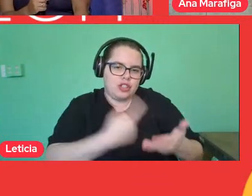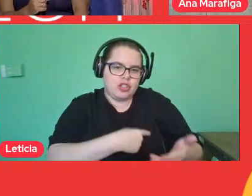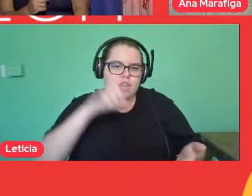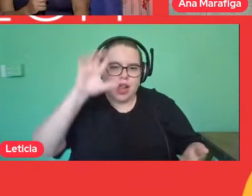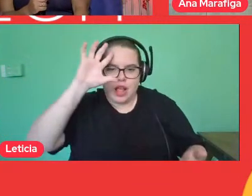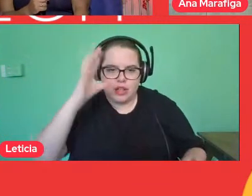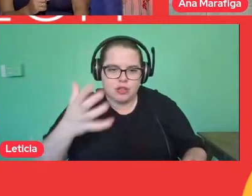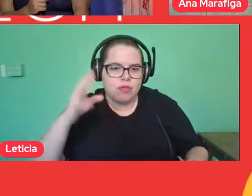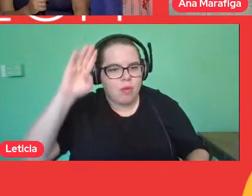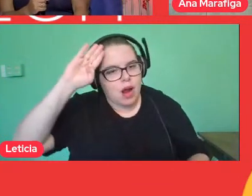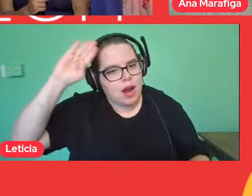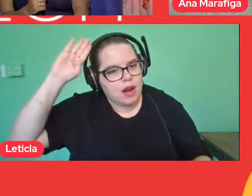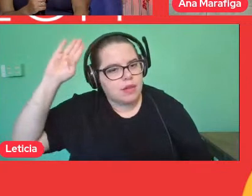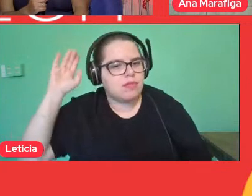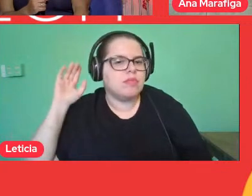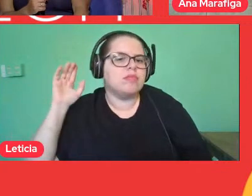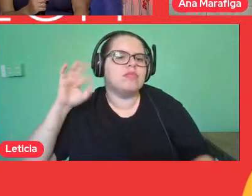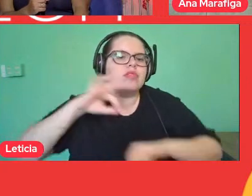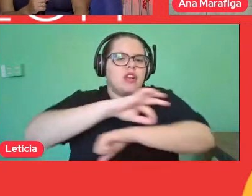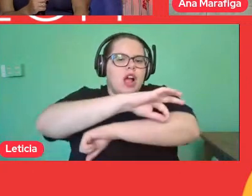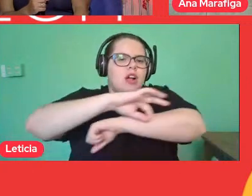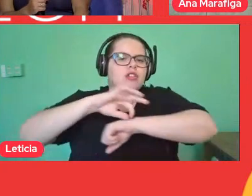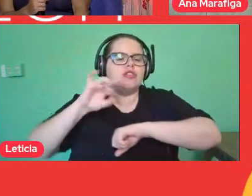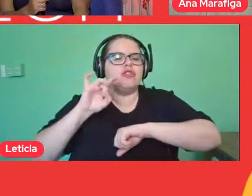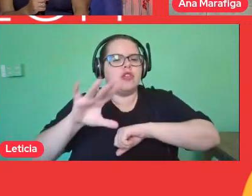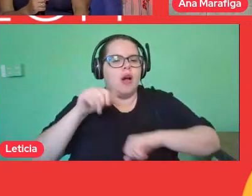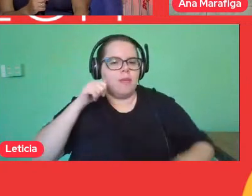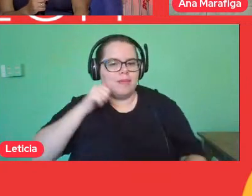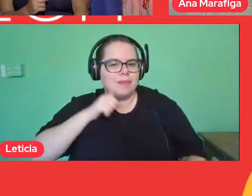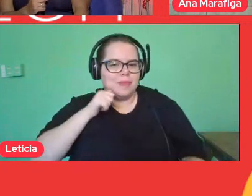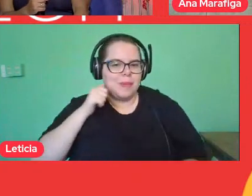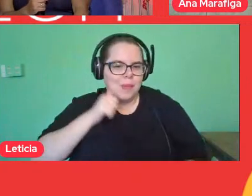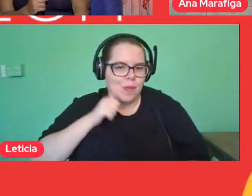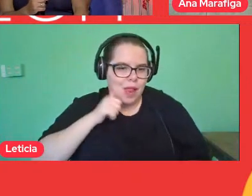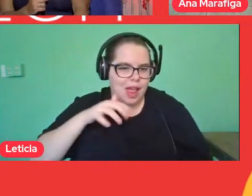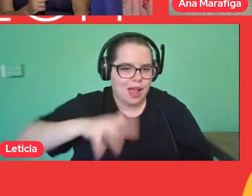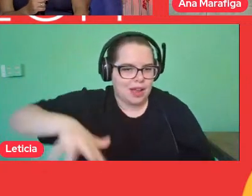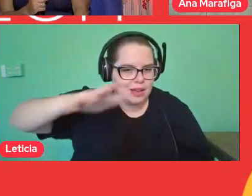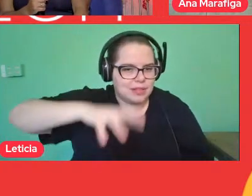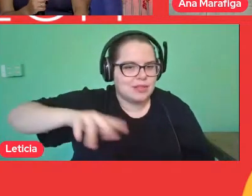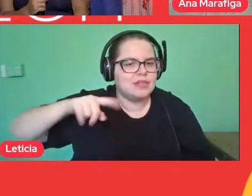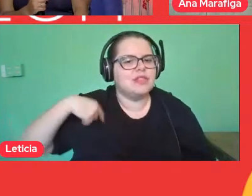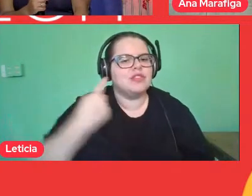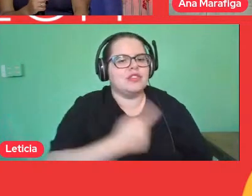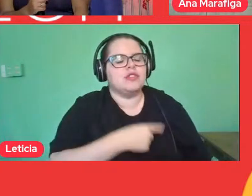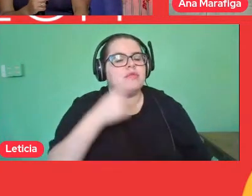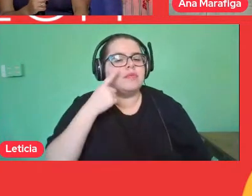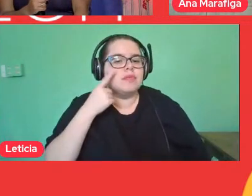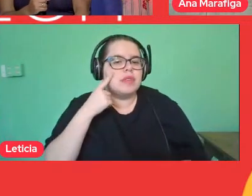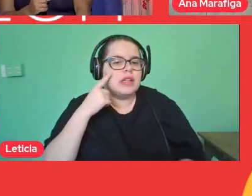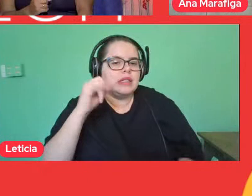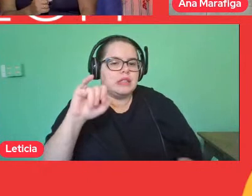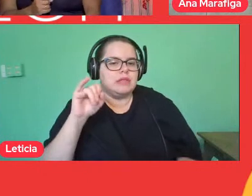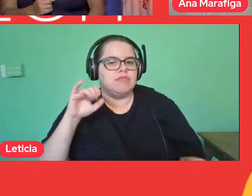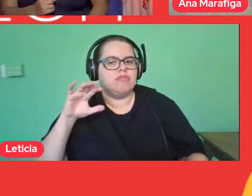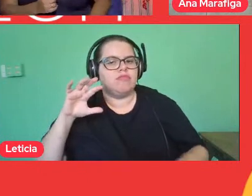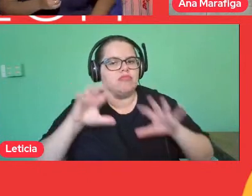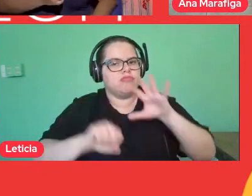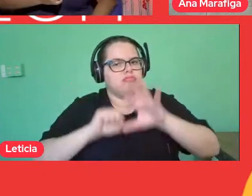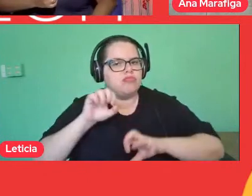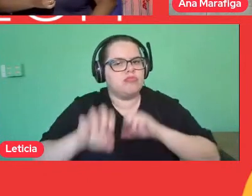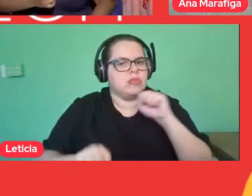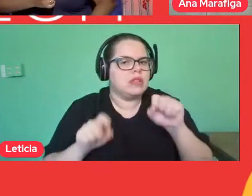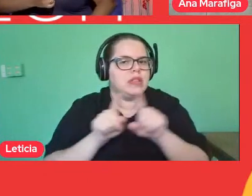uma academia de arquitetura só para mulheres, para ver se a gente teria uma adesão. A gente tinha